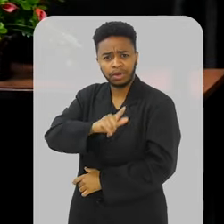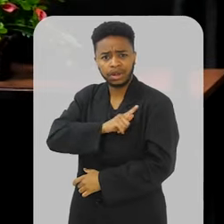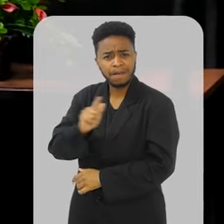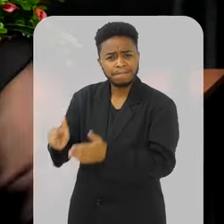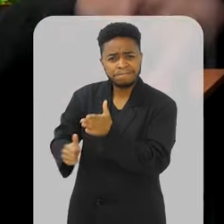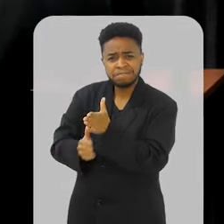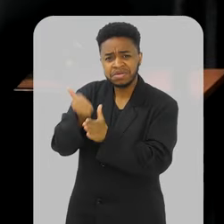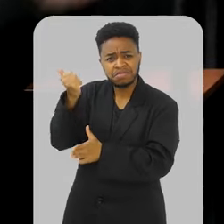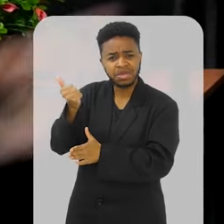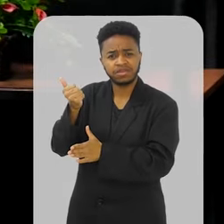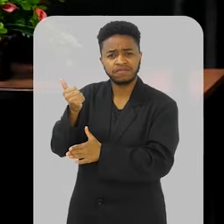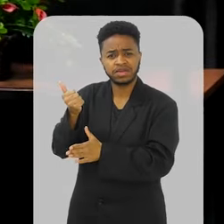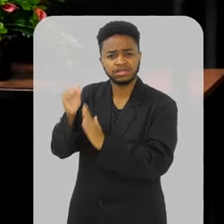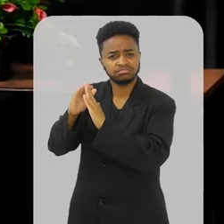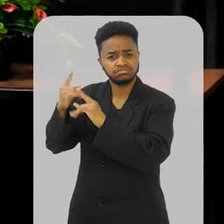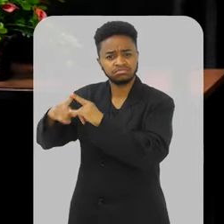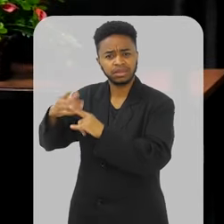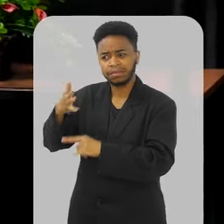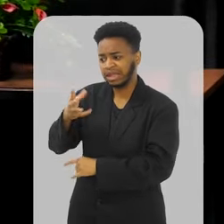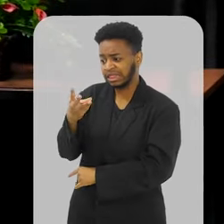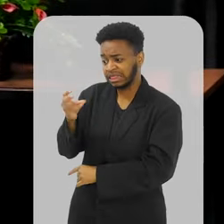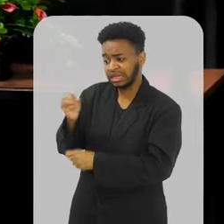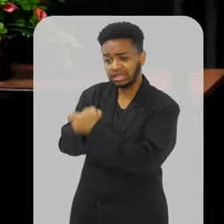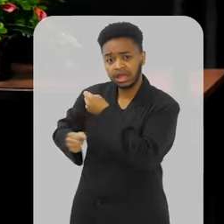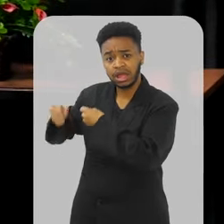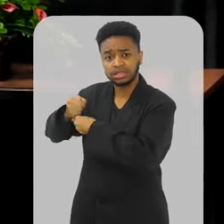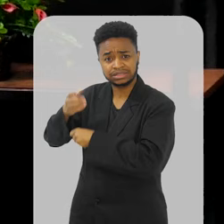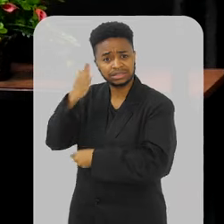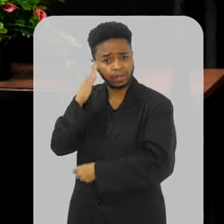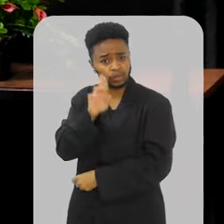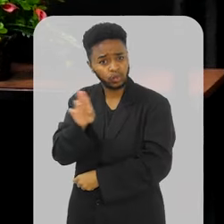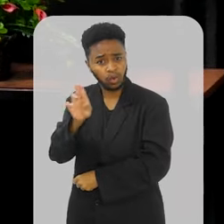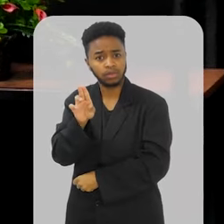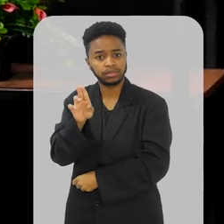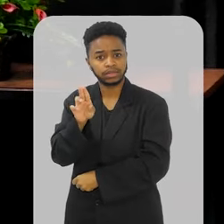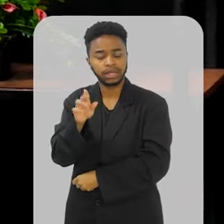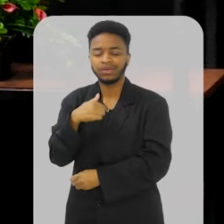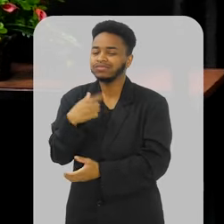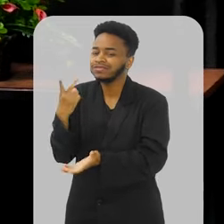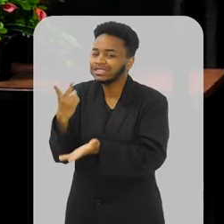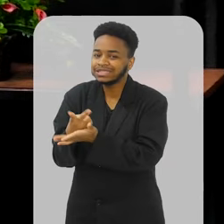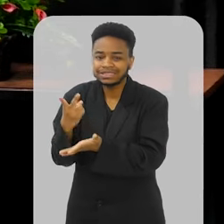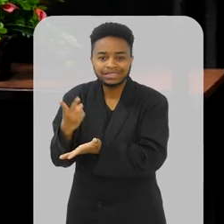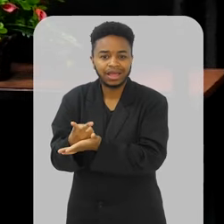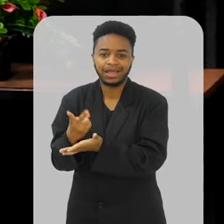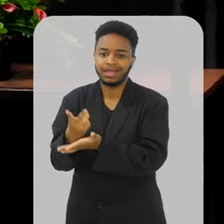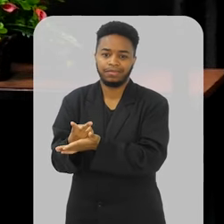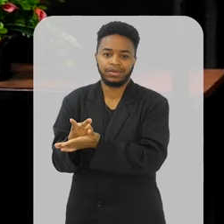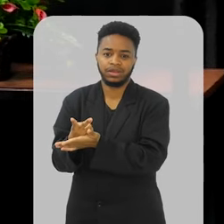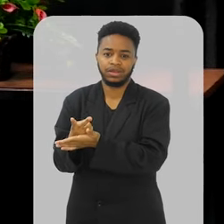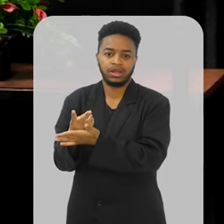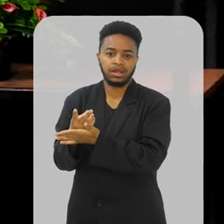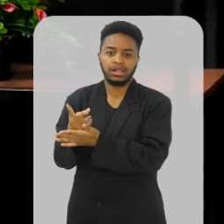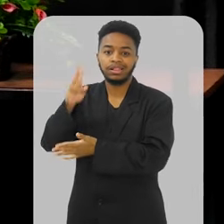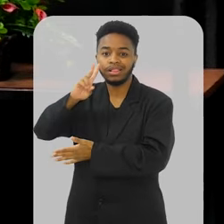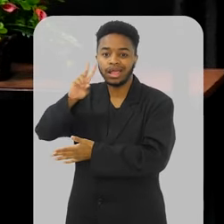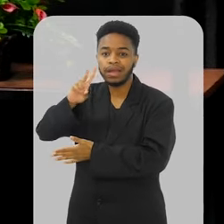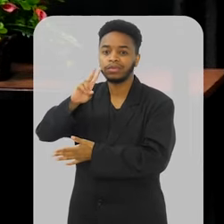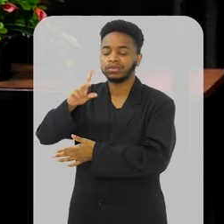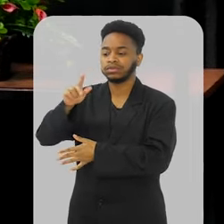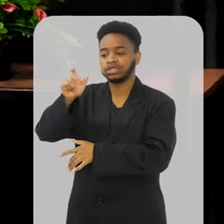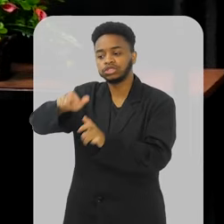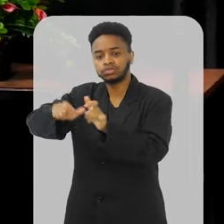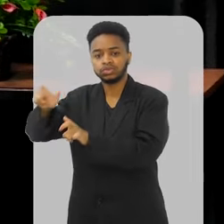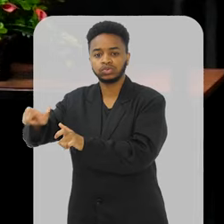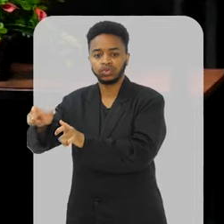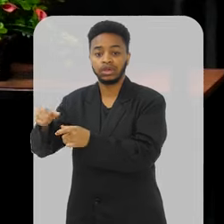foi sua primeira Paróquia há quase 30 anos atrás você sabe o nome lembra eu levo sempre pro altar cada um daqueles que eu